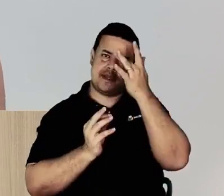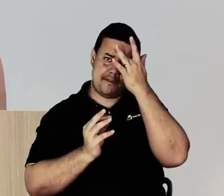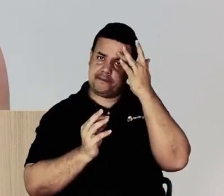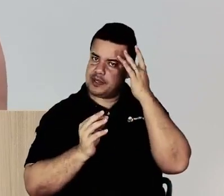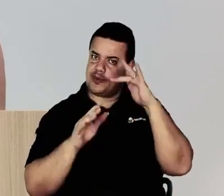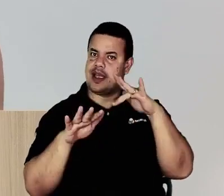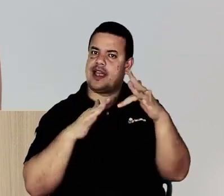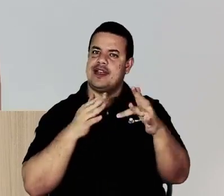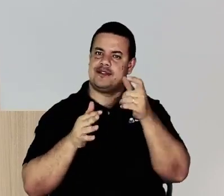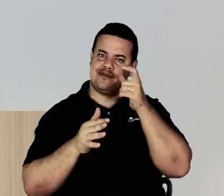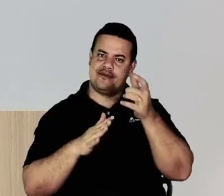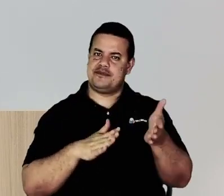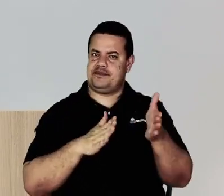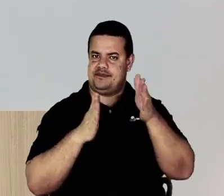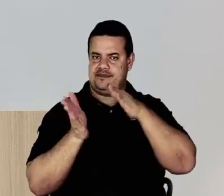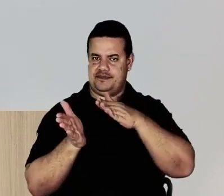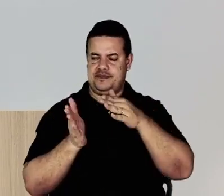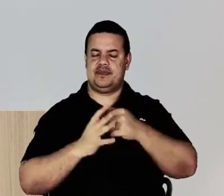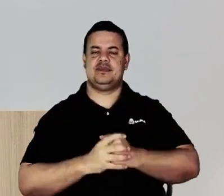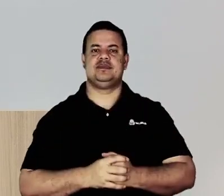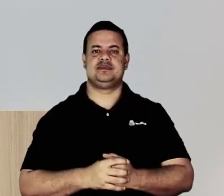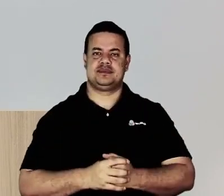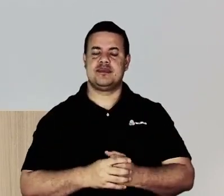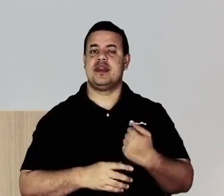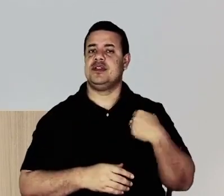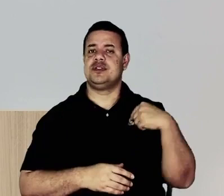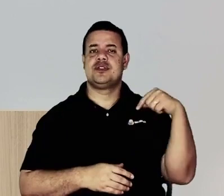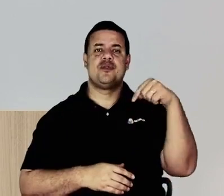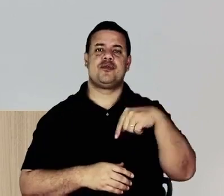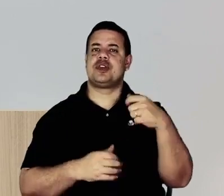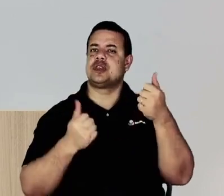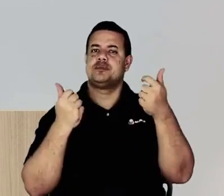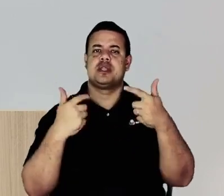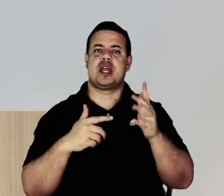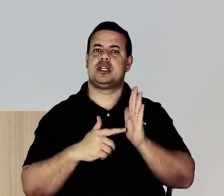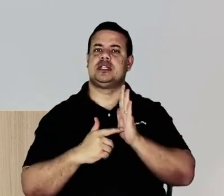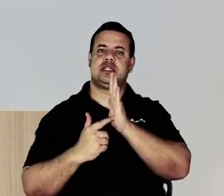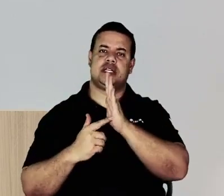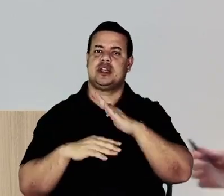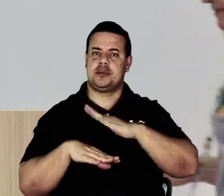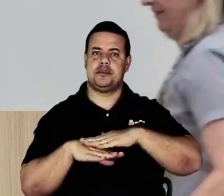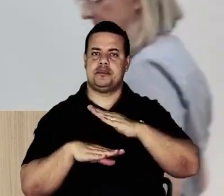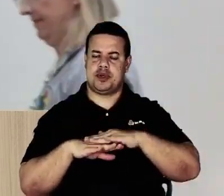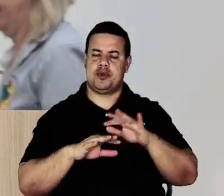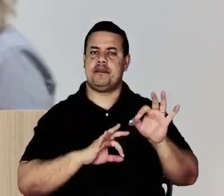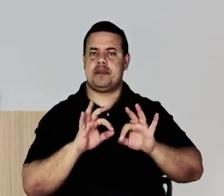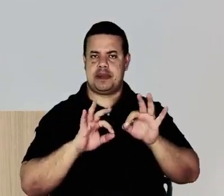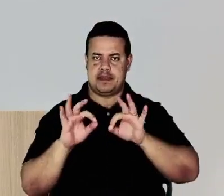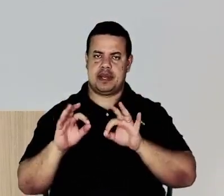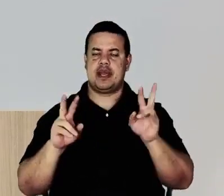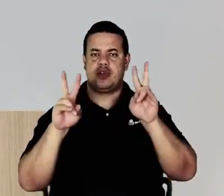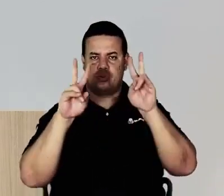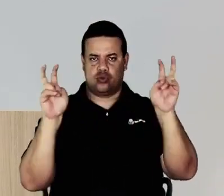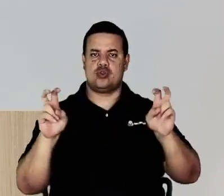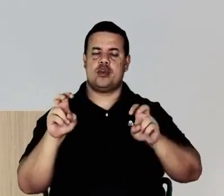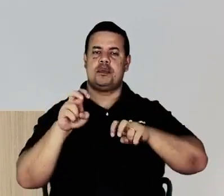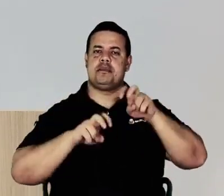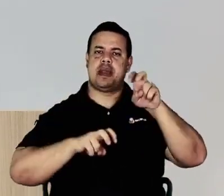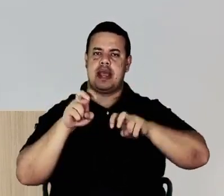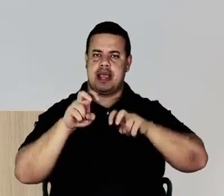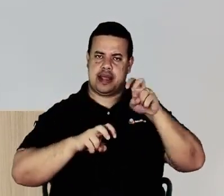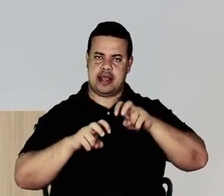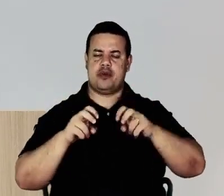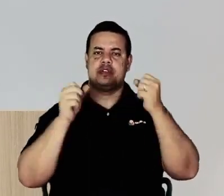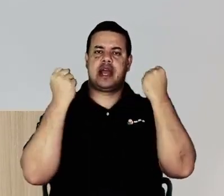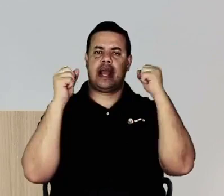comunicação. Eu vim falar sobre a indicação que eu fiz sobre o playground e uma academia de idosos lá no